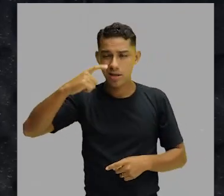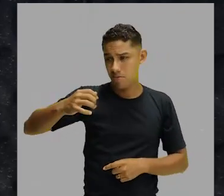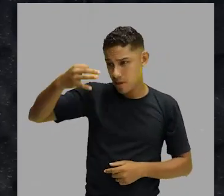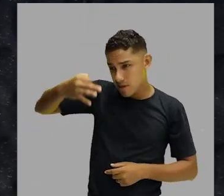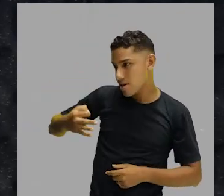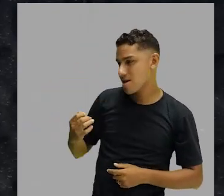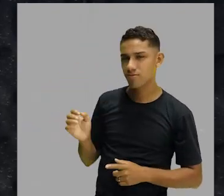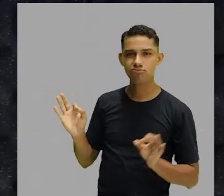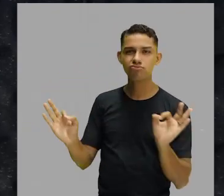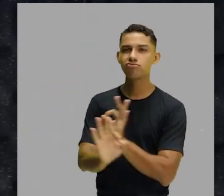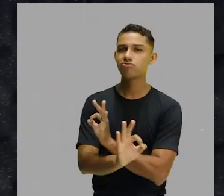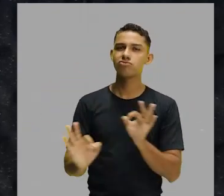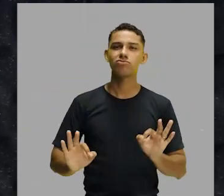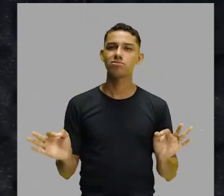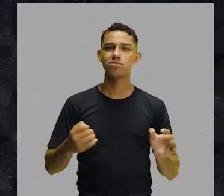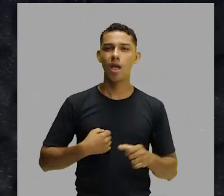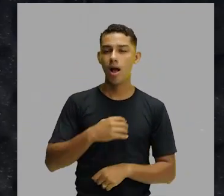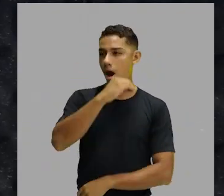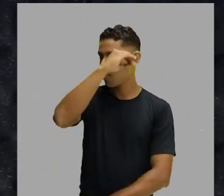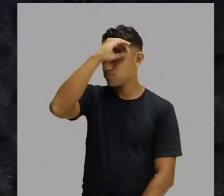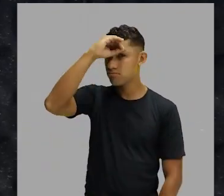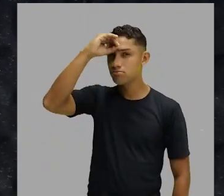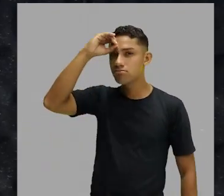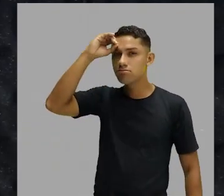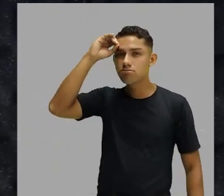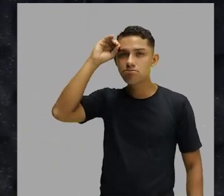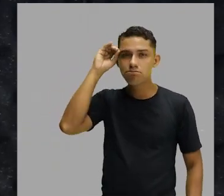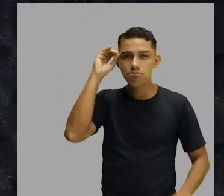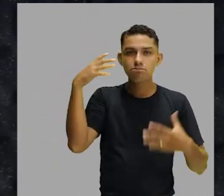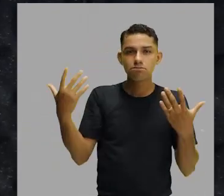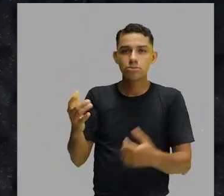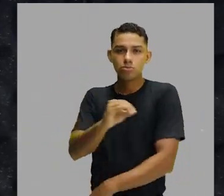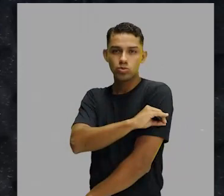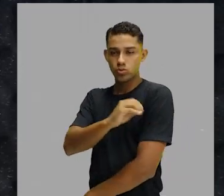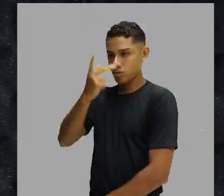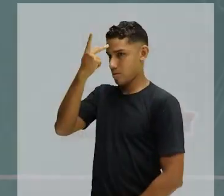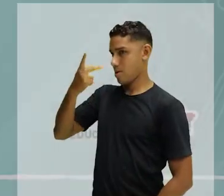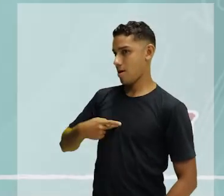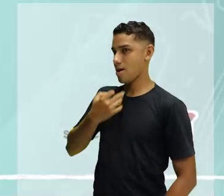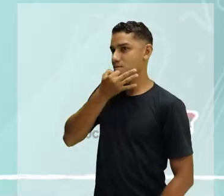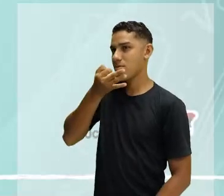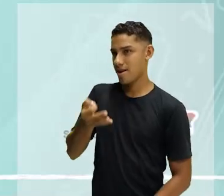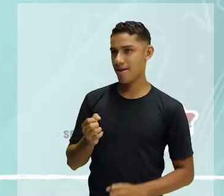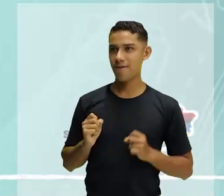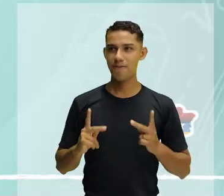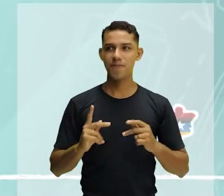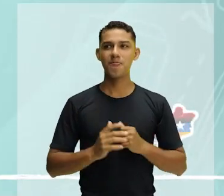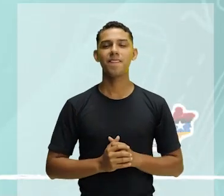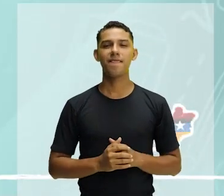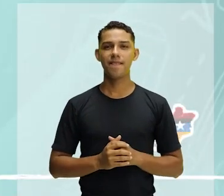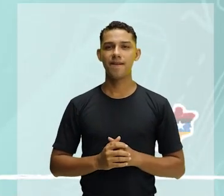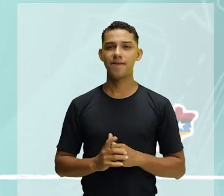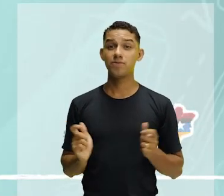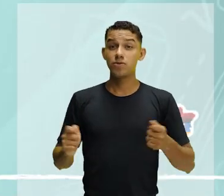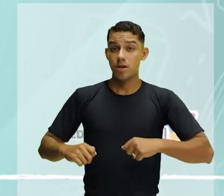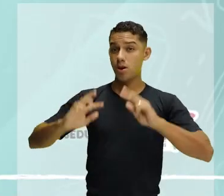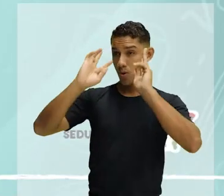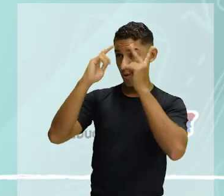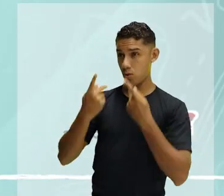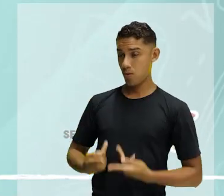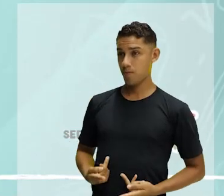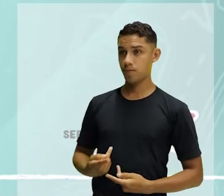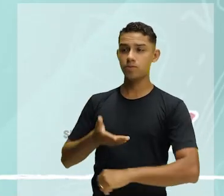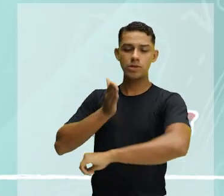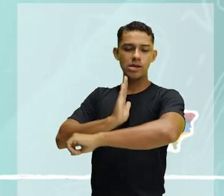lógico, não tem essa propagação das nossas opiniões, ok? Então, olha só. Os humanistas chamavam a